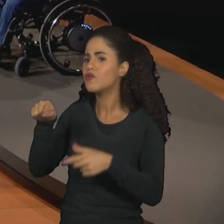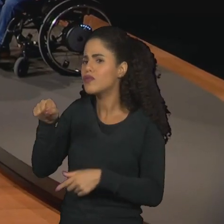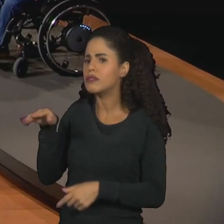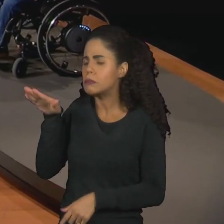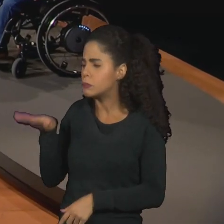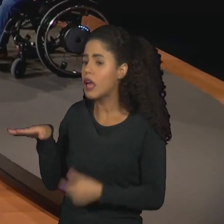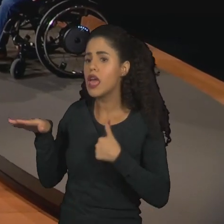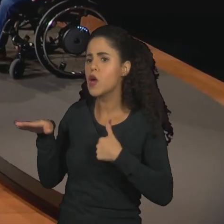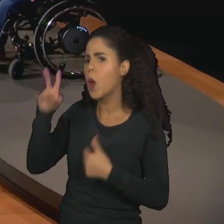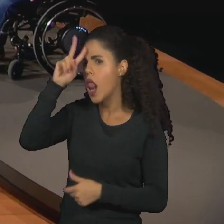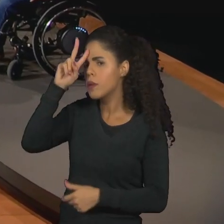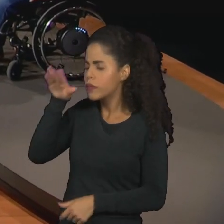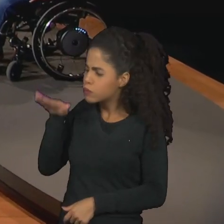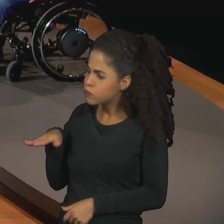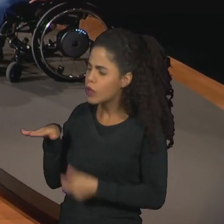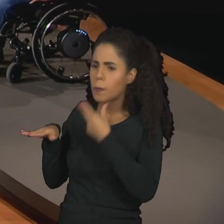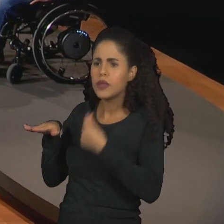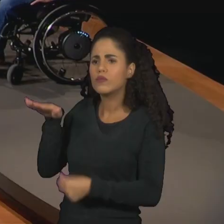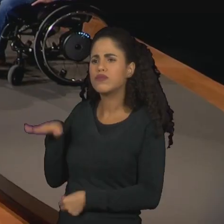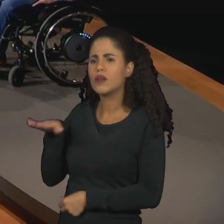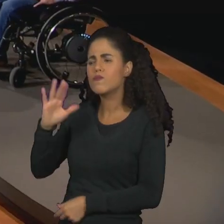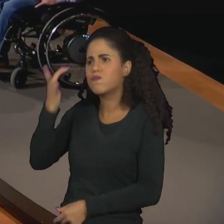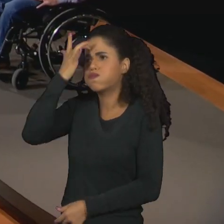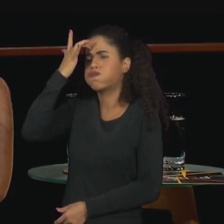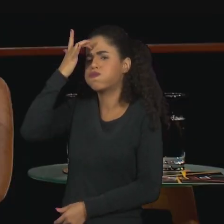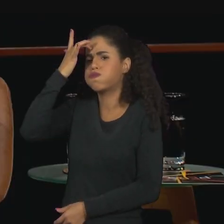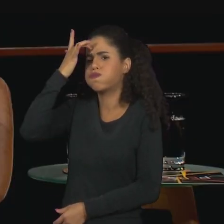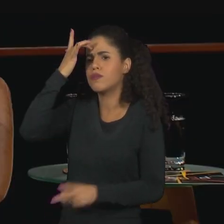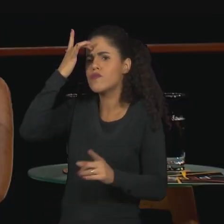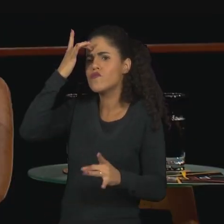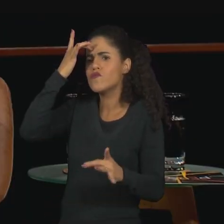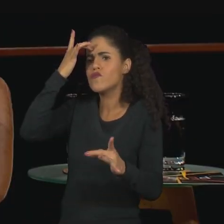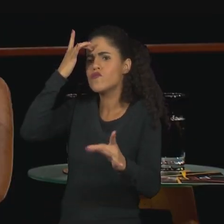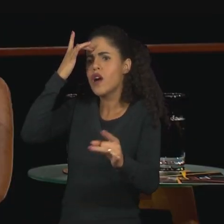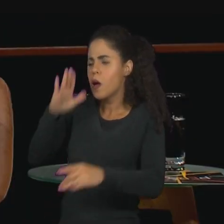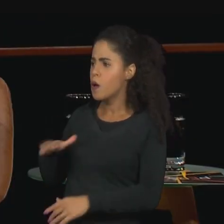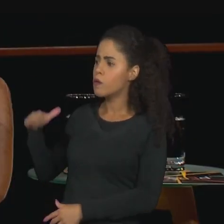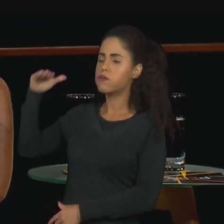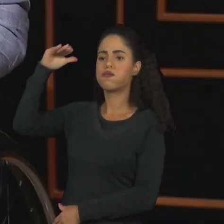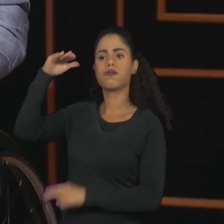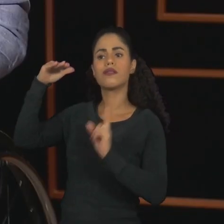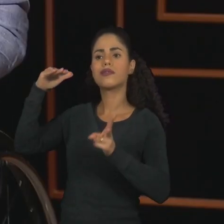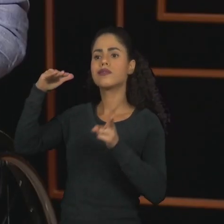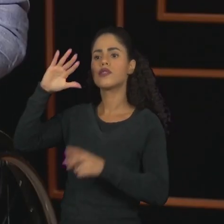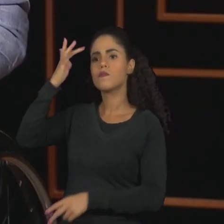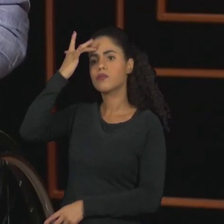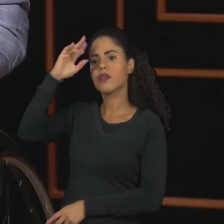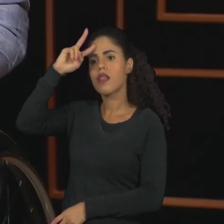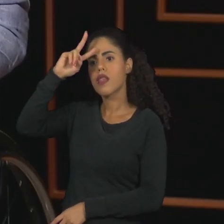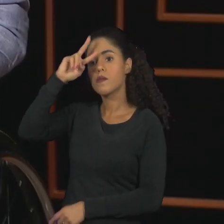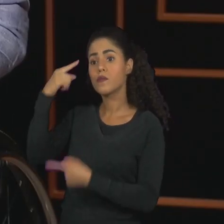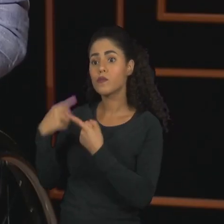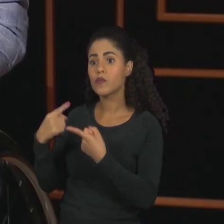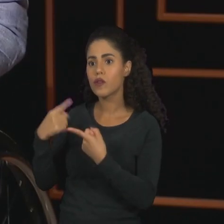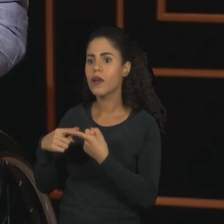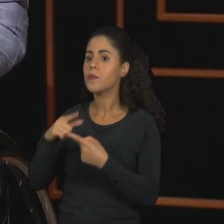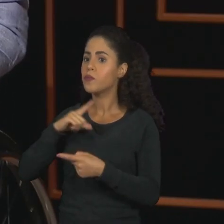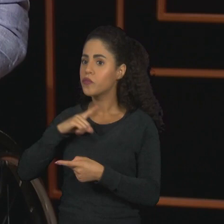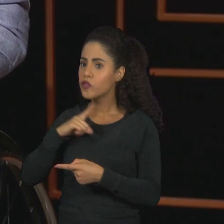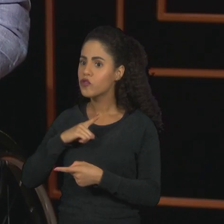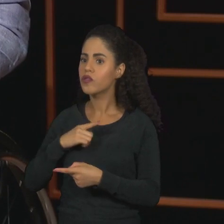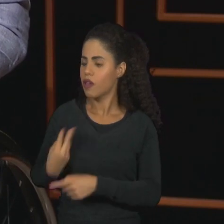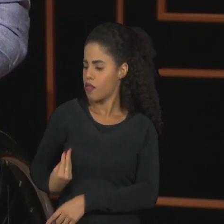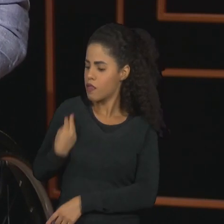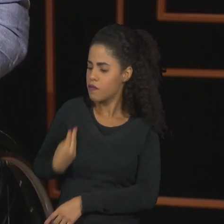criança, marcam, Registra, né? né? Registra e meio que, é como se na sua bússola de